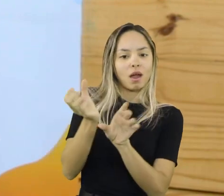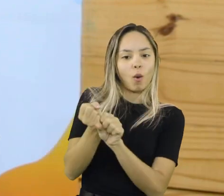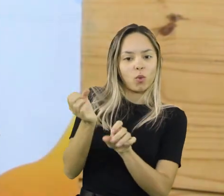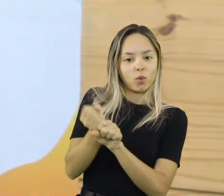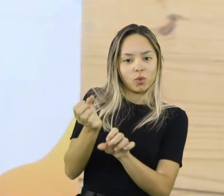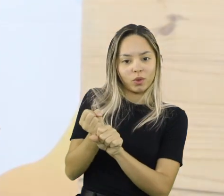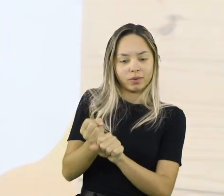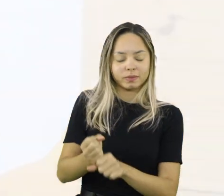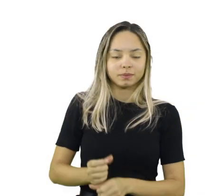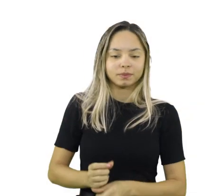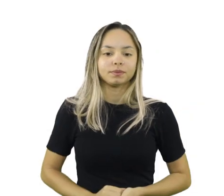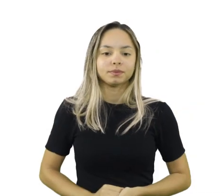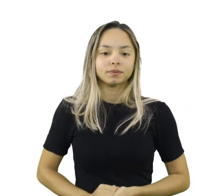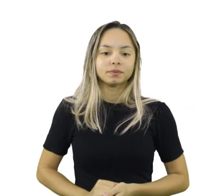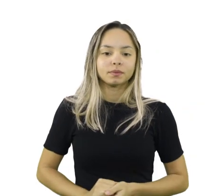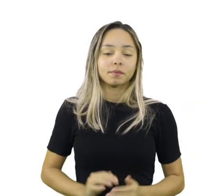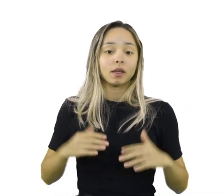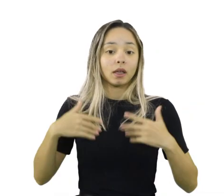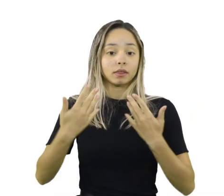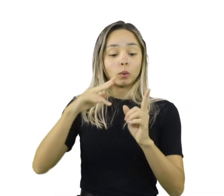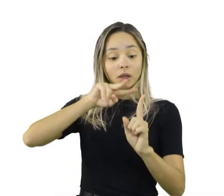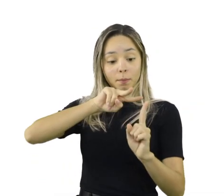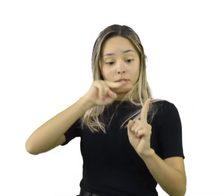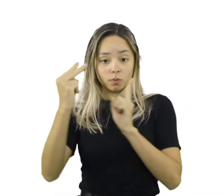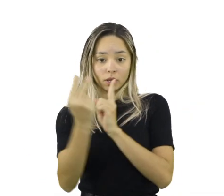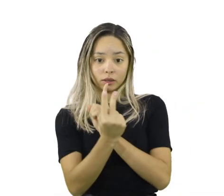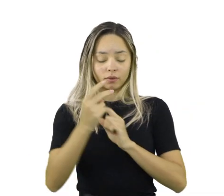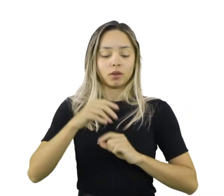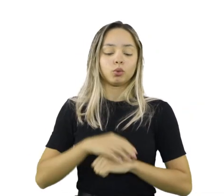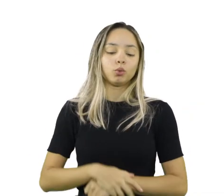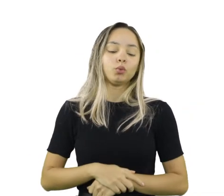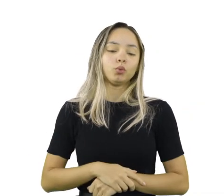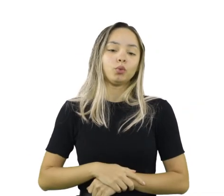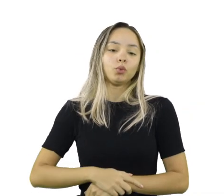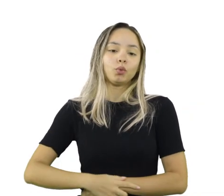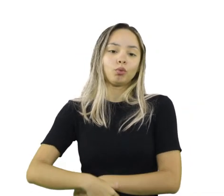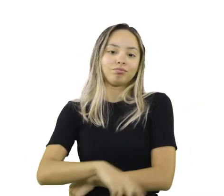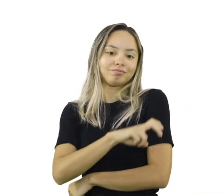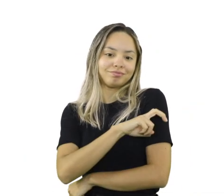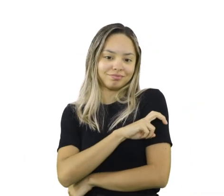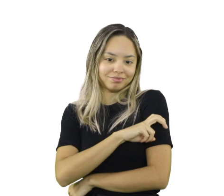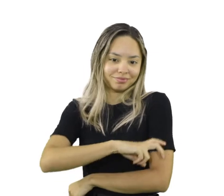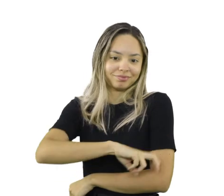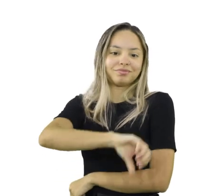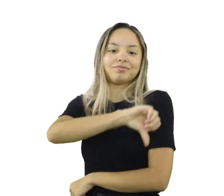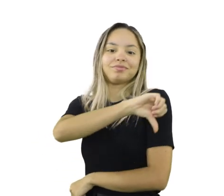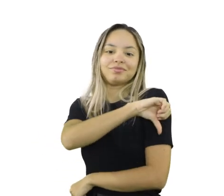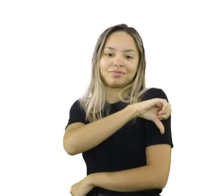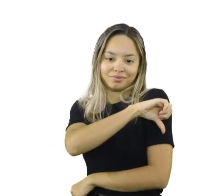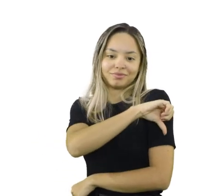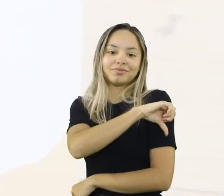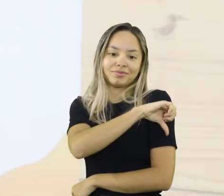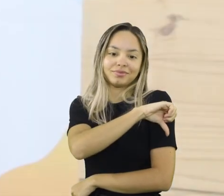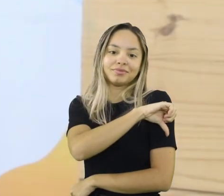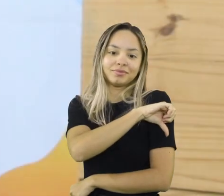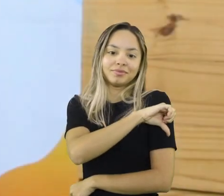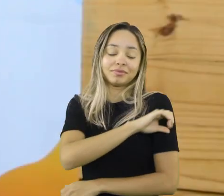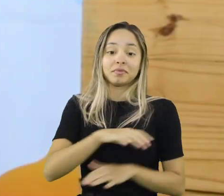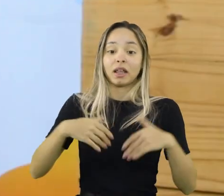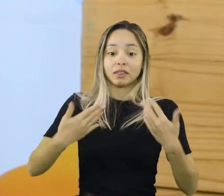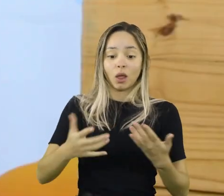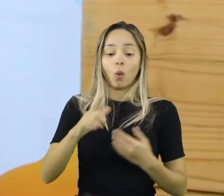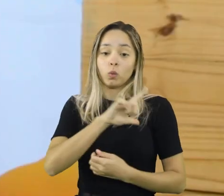também. Quando a gente vai para a perspectiva do ensino fundamental, dos anos finais, a gente tem do 6º ao 9º